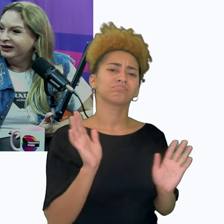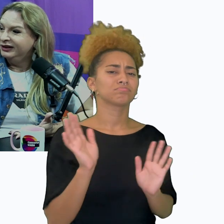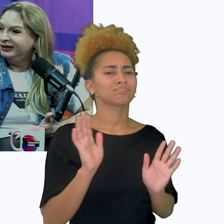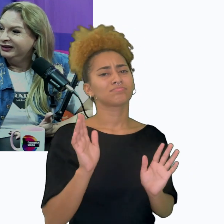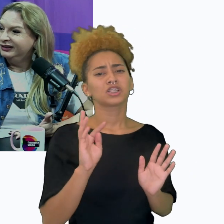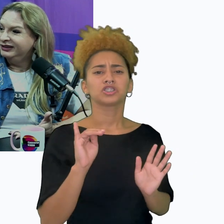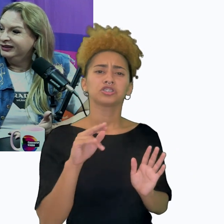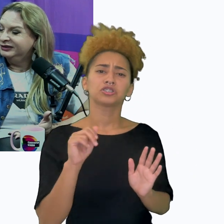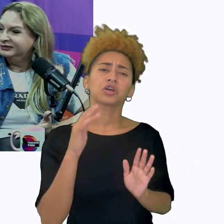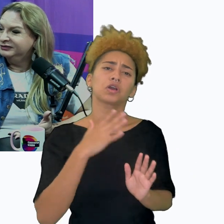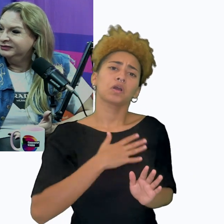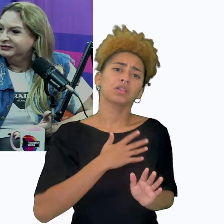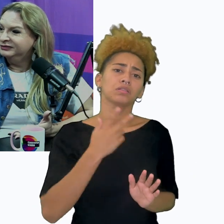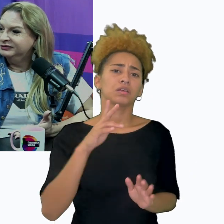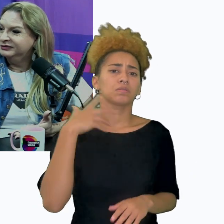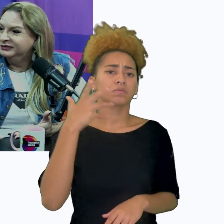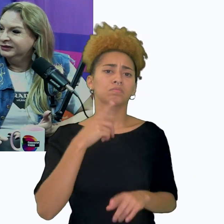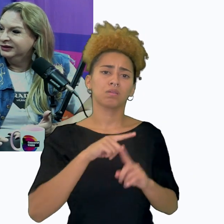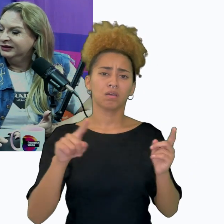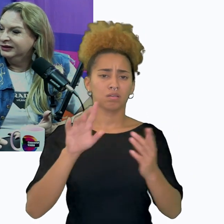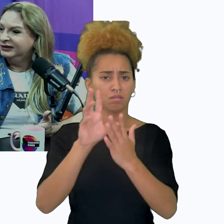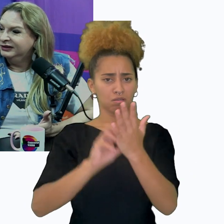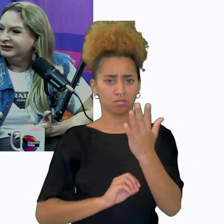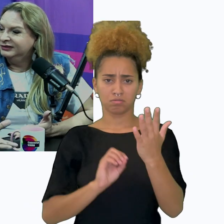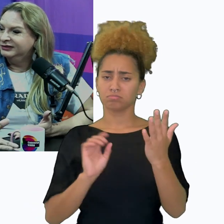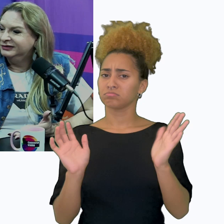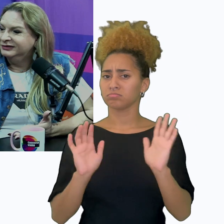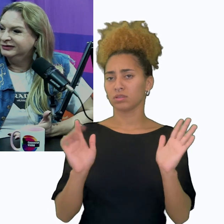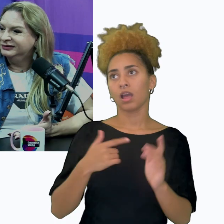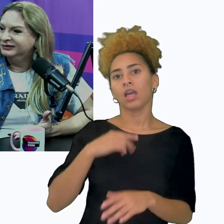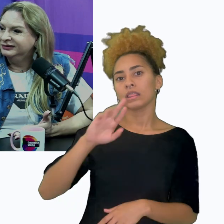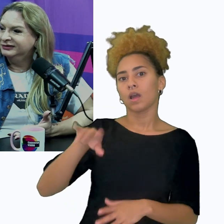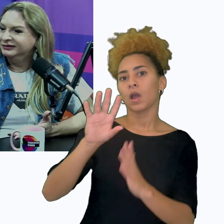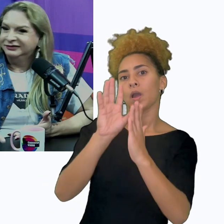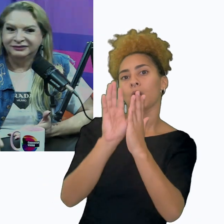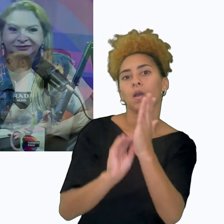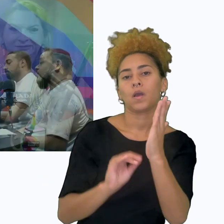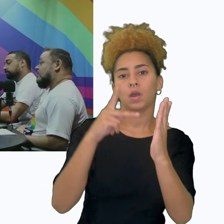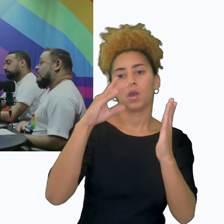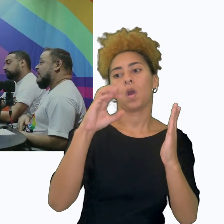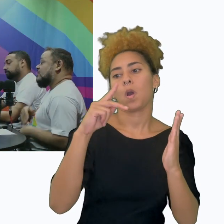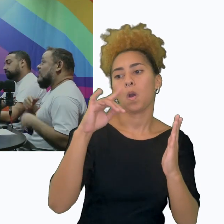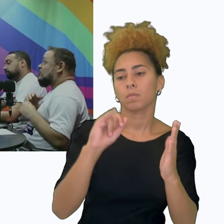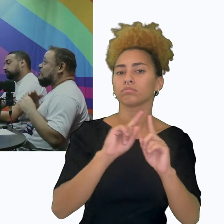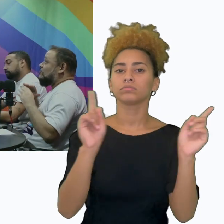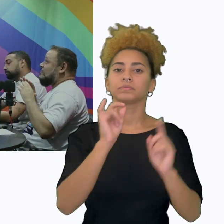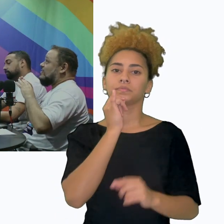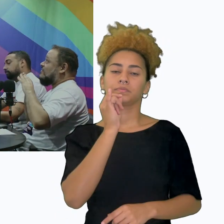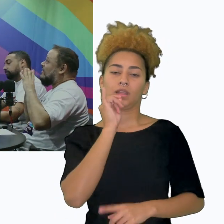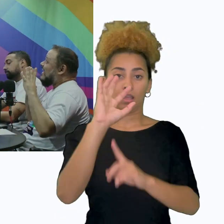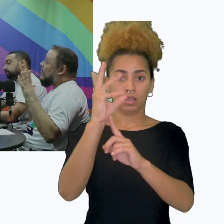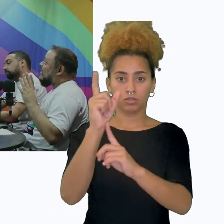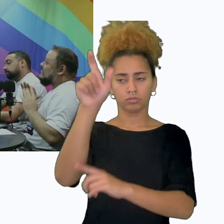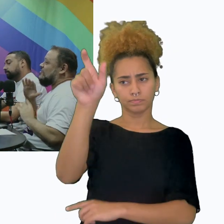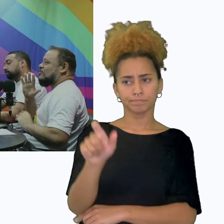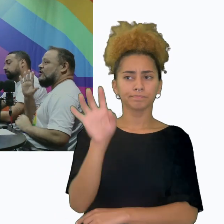também. Não tinha Tina. Eu achava bonitas as músicas da Tina. Não copiava a Tina. Nunca me inspirei, nunca me Não, mas deixei. não é a cópia. São artistas que você achava